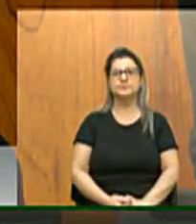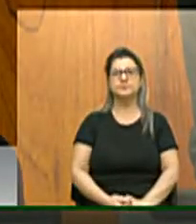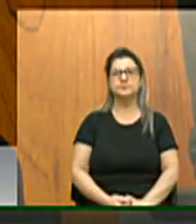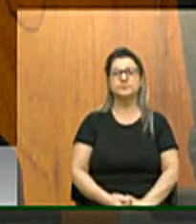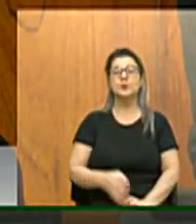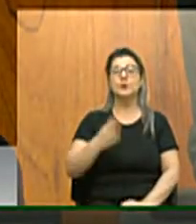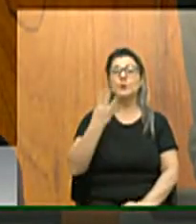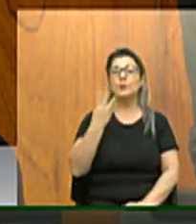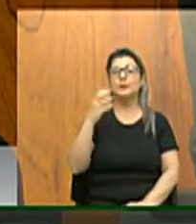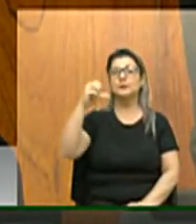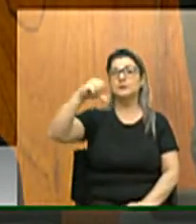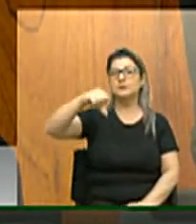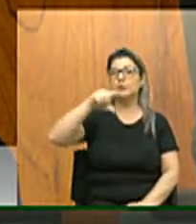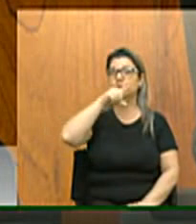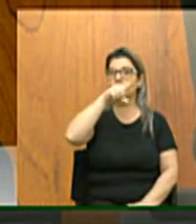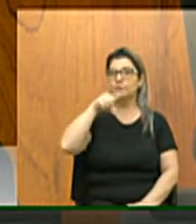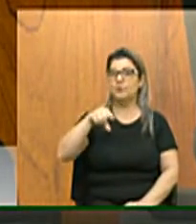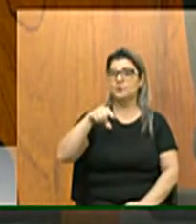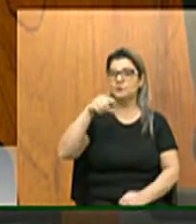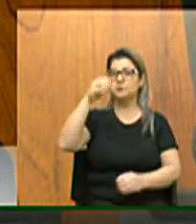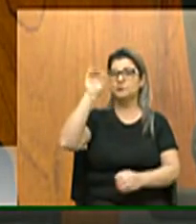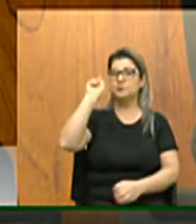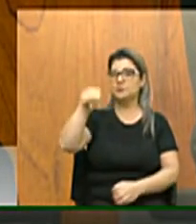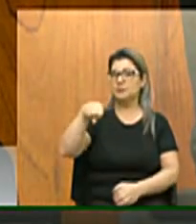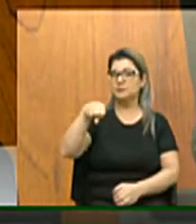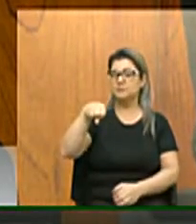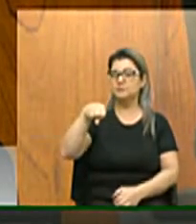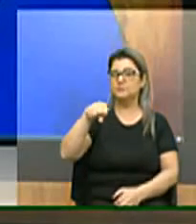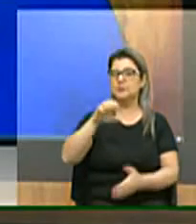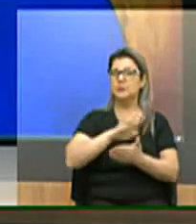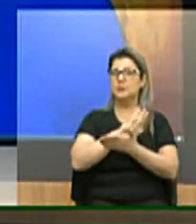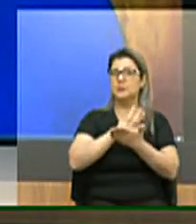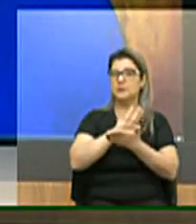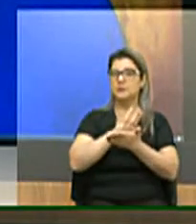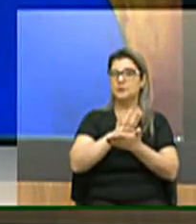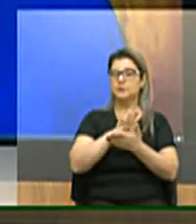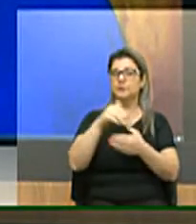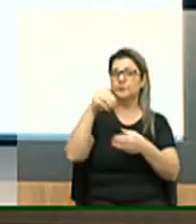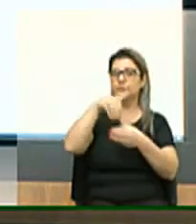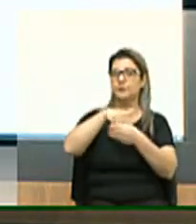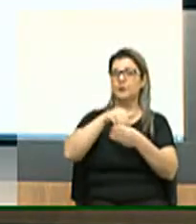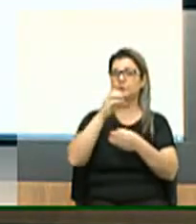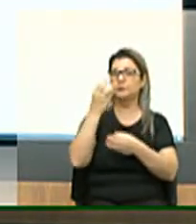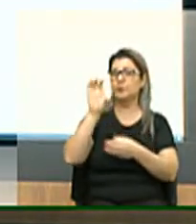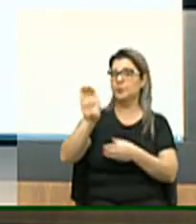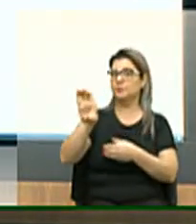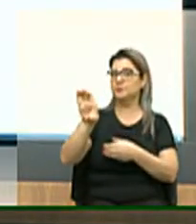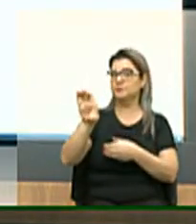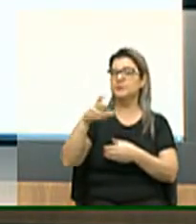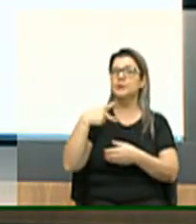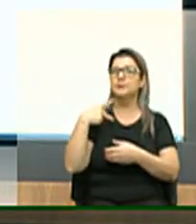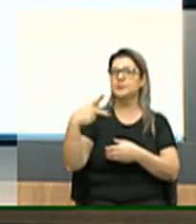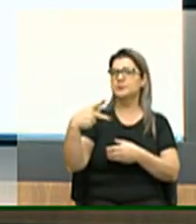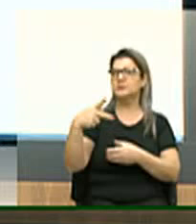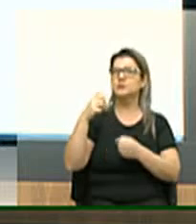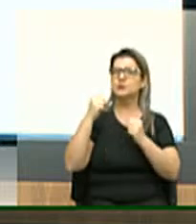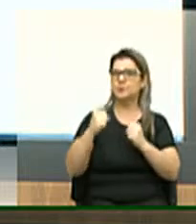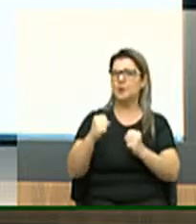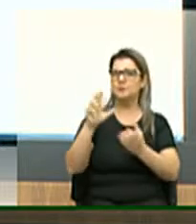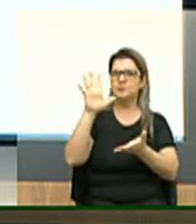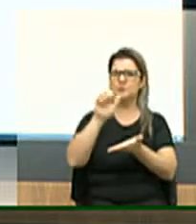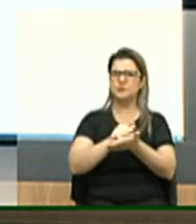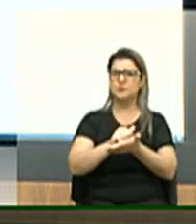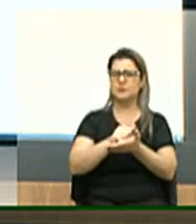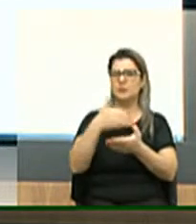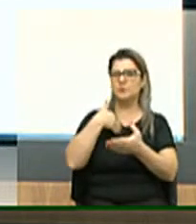Com 49 votos favoráveis e nenhum voto... Presidente, posso registrar meu voto? Eu não estava conseguindo conectar